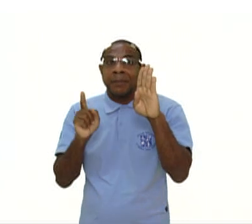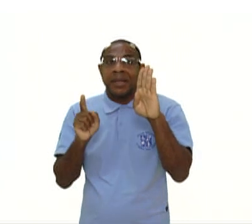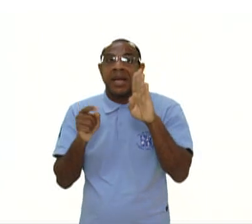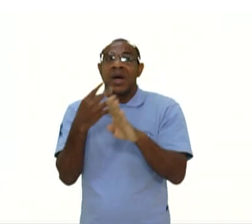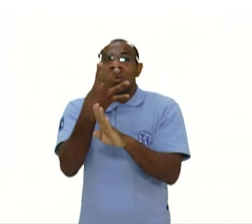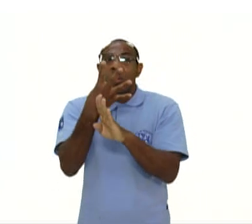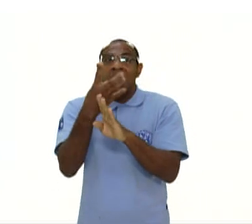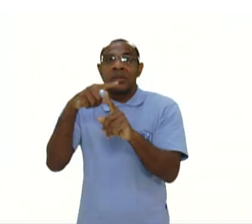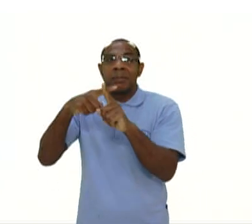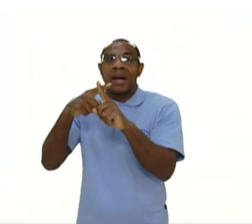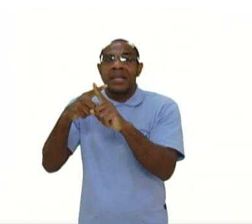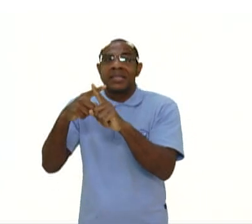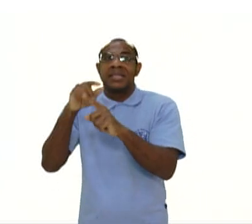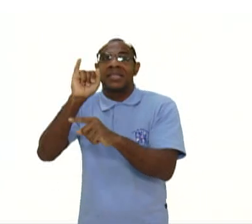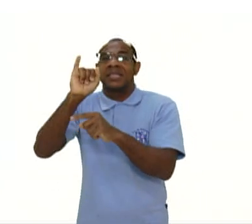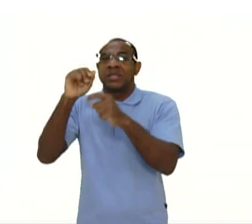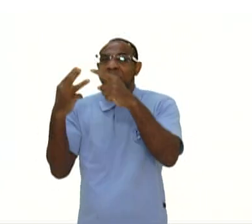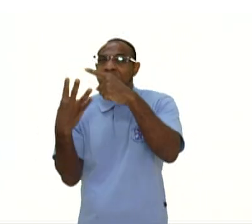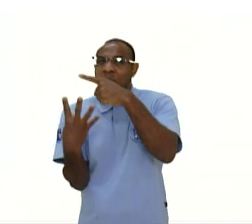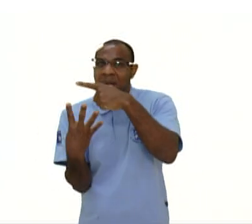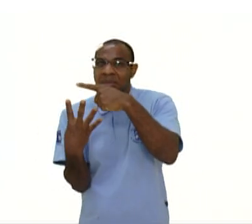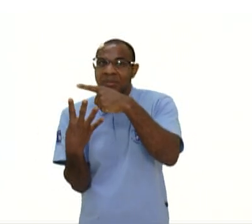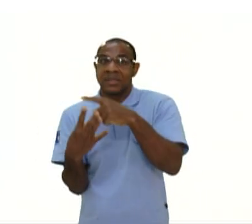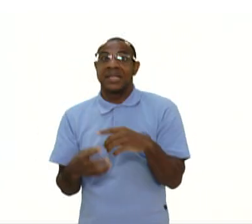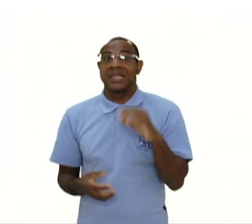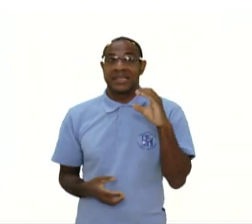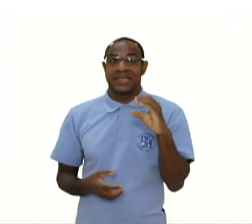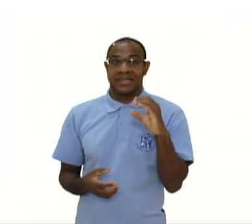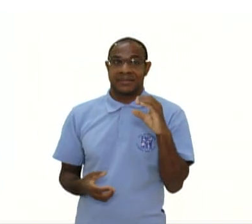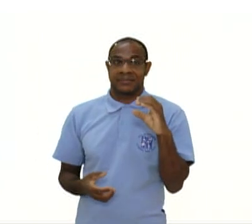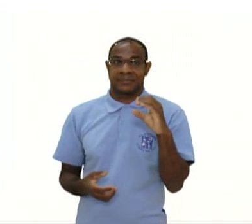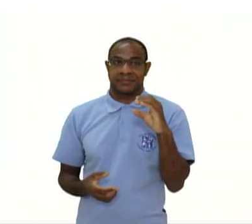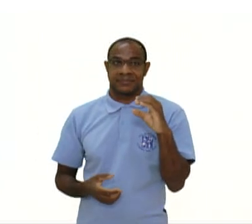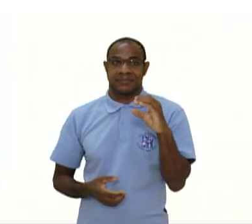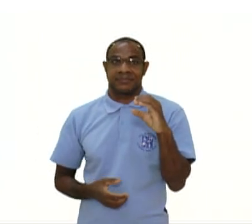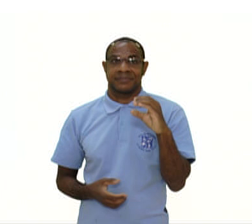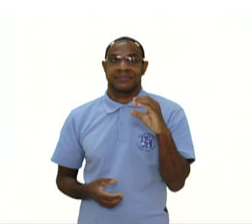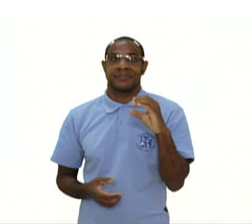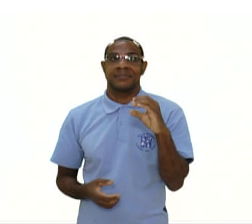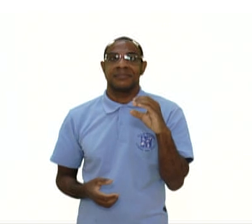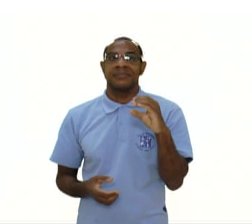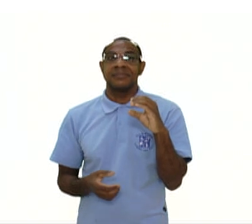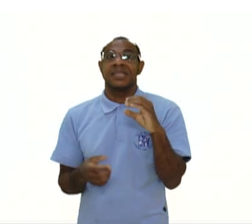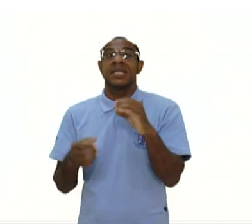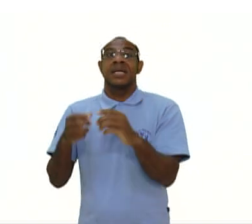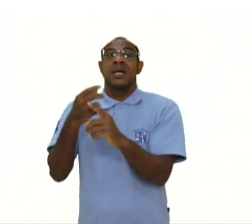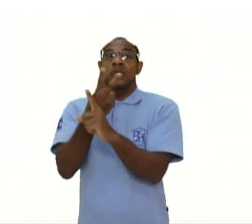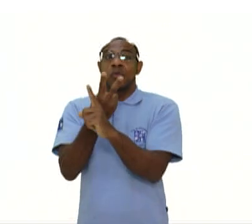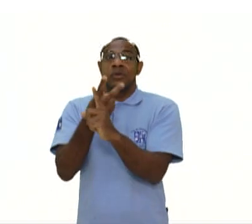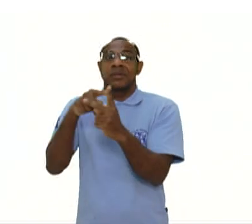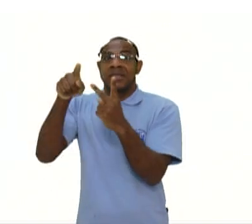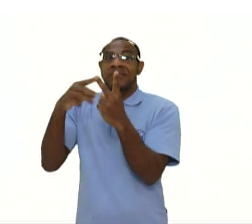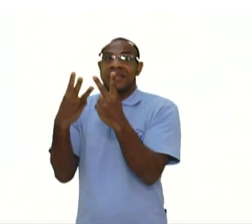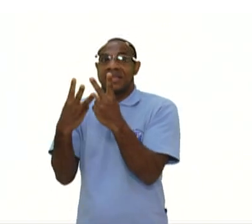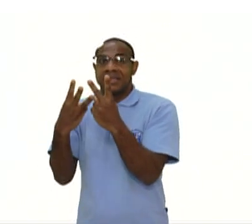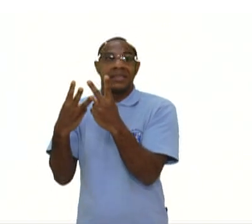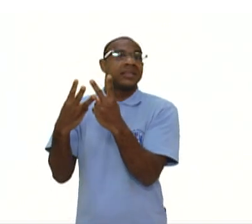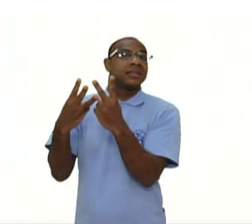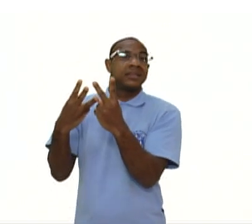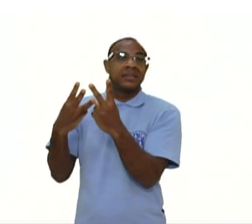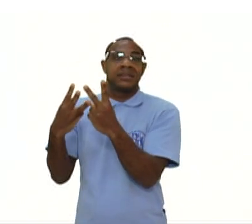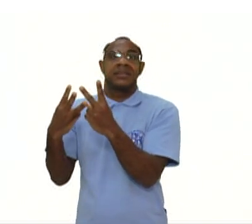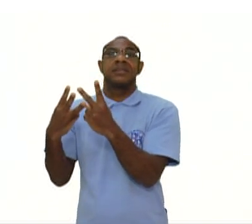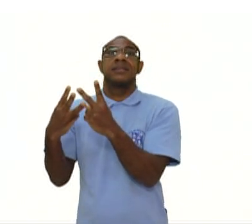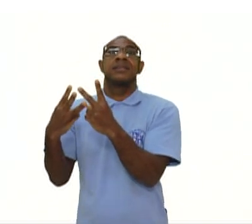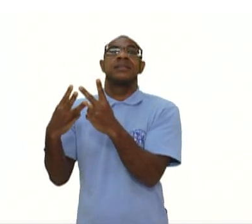i sobre 4. Alternativa C, x vezes y é 2 raiz de 3 mais 5i. Alternativa